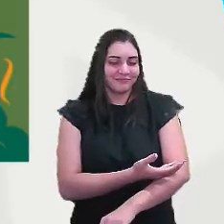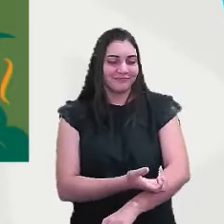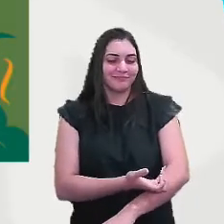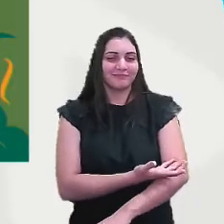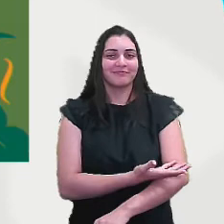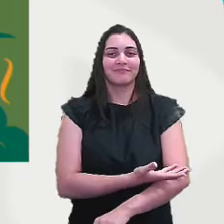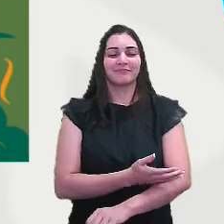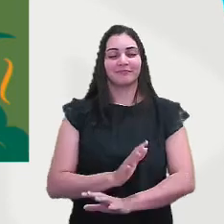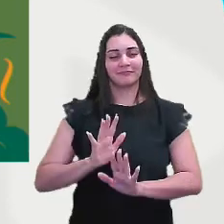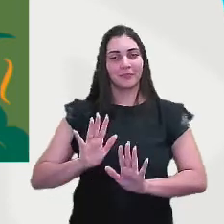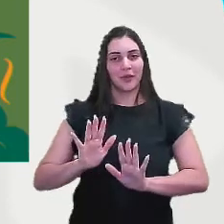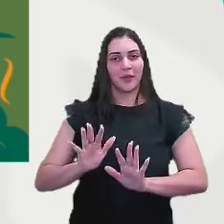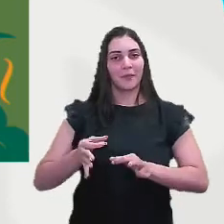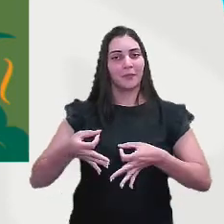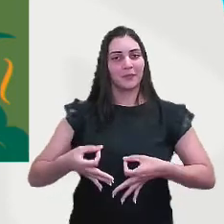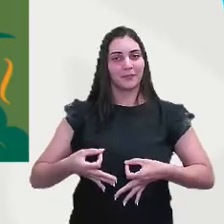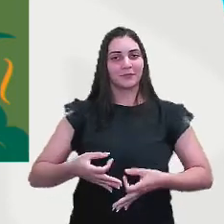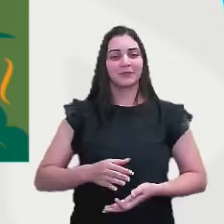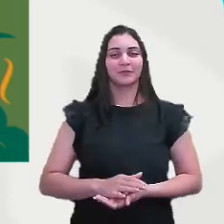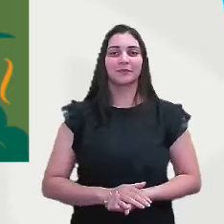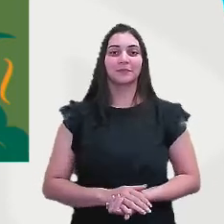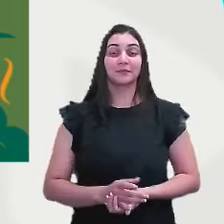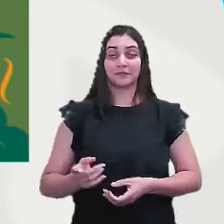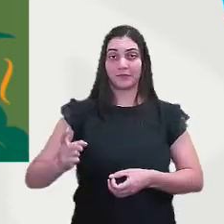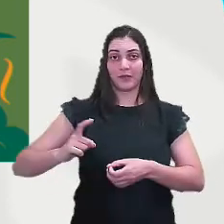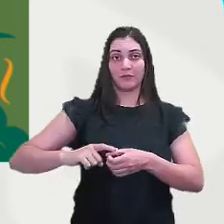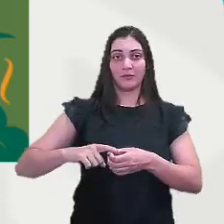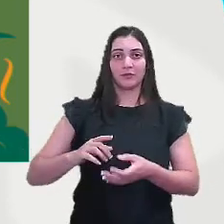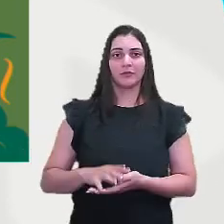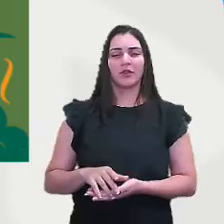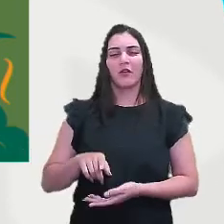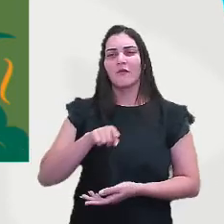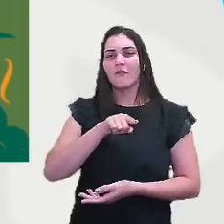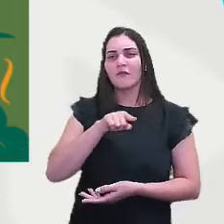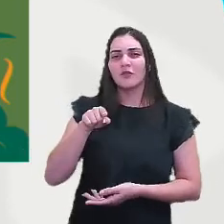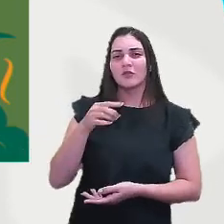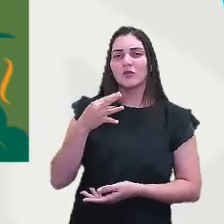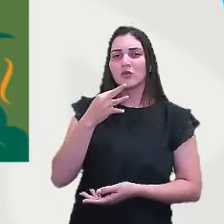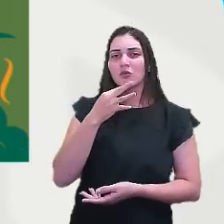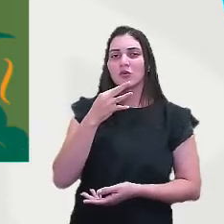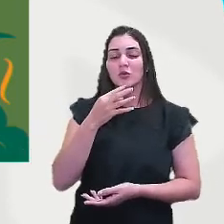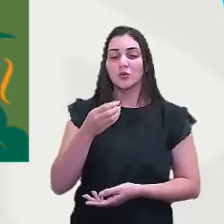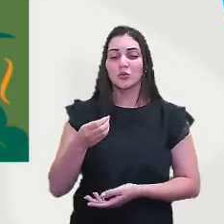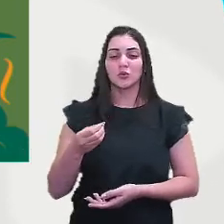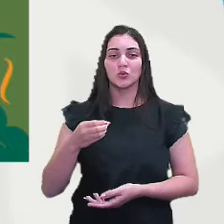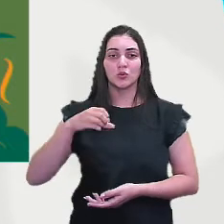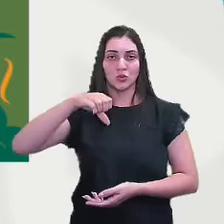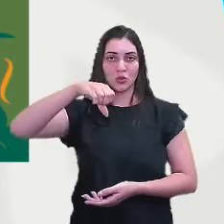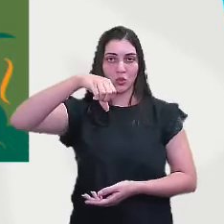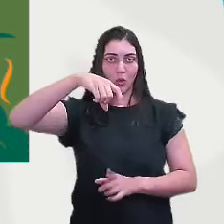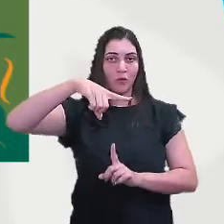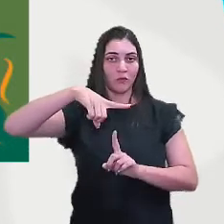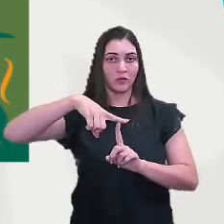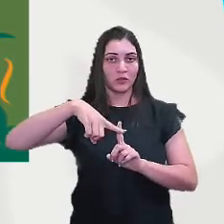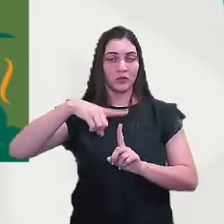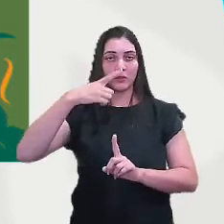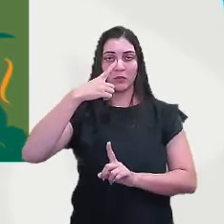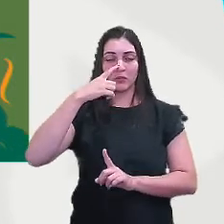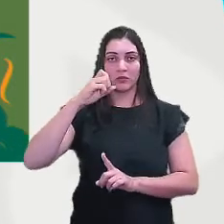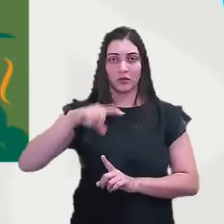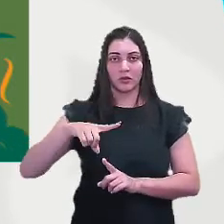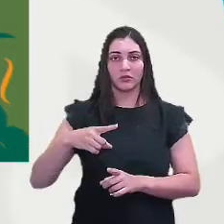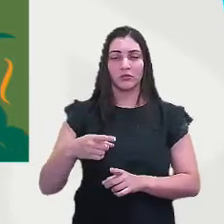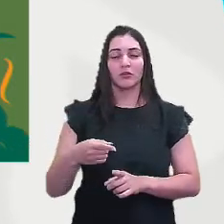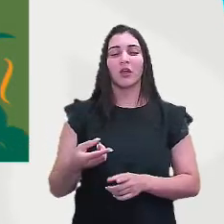Peraí. Perfeito. Vamos lá, gente. Voltou. Você conhece os 9 tipos de lixo? E eu queria justamente, a partir